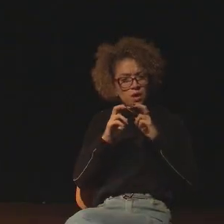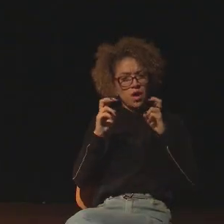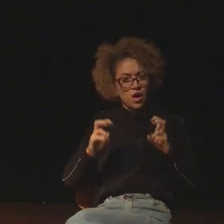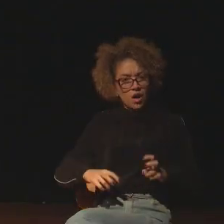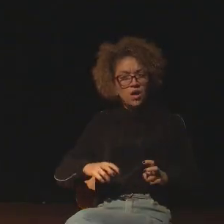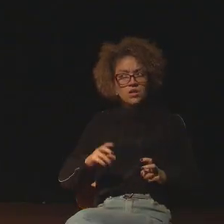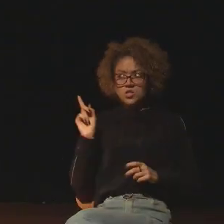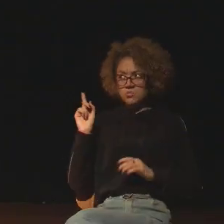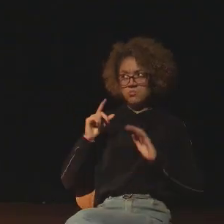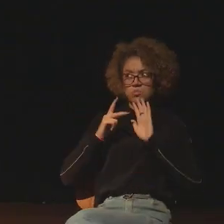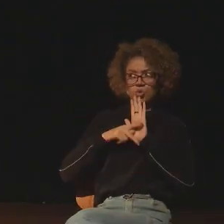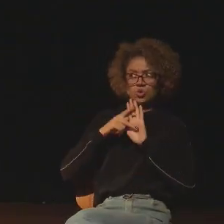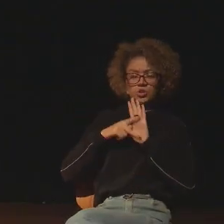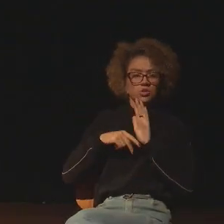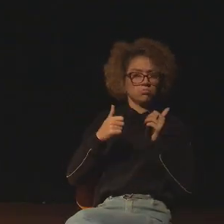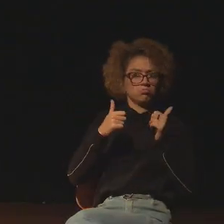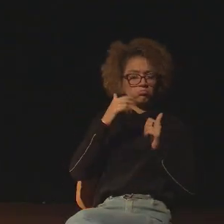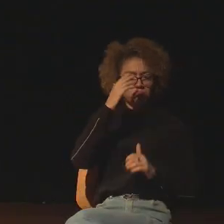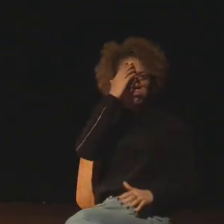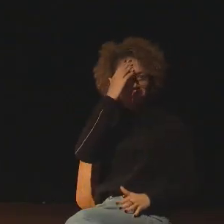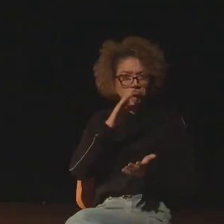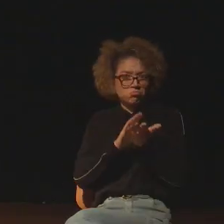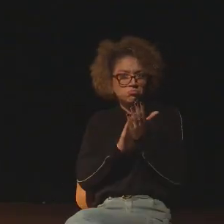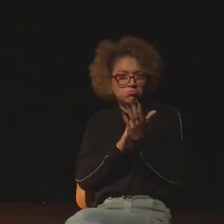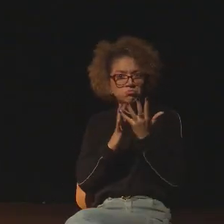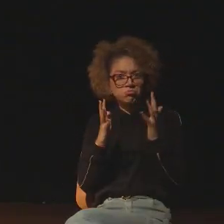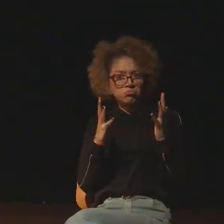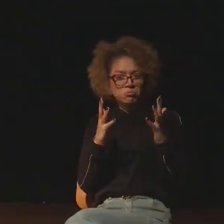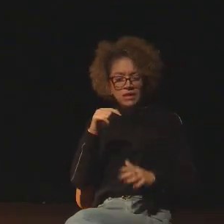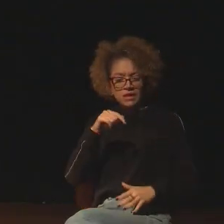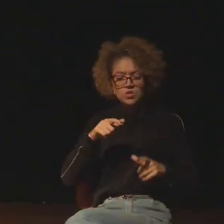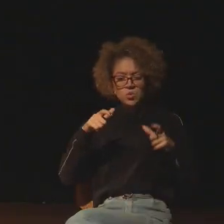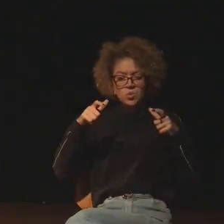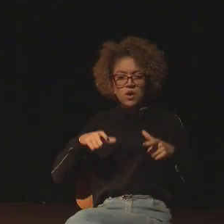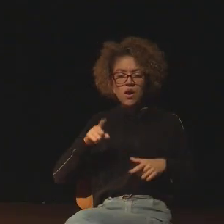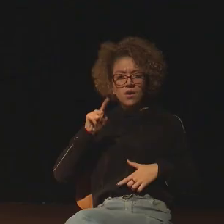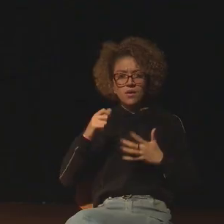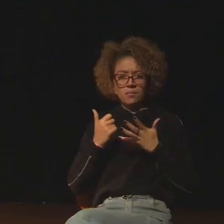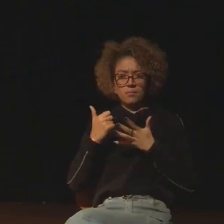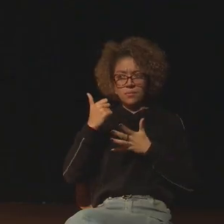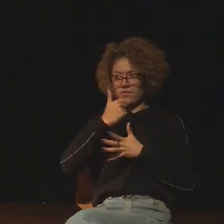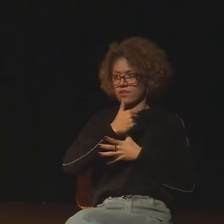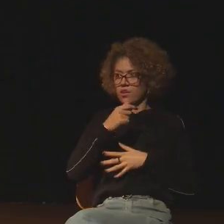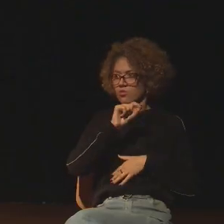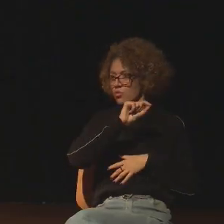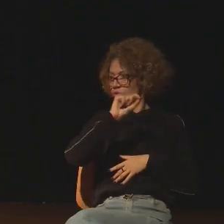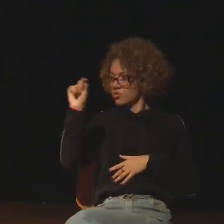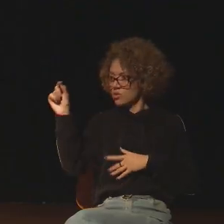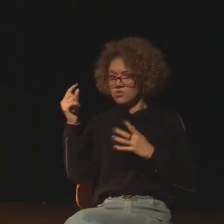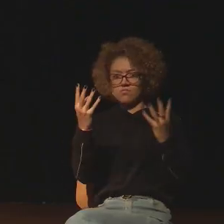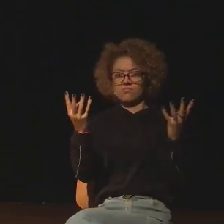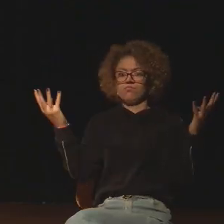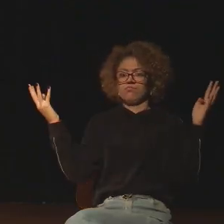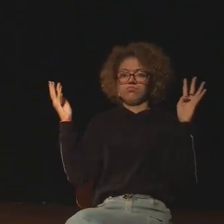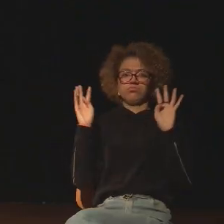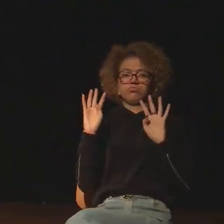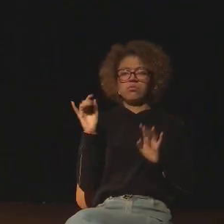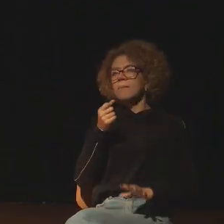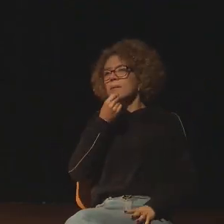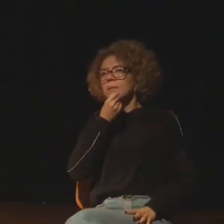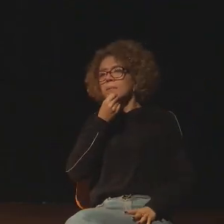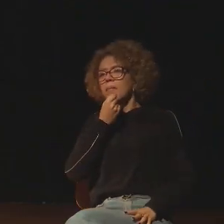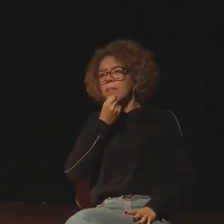acho que esse espaço que a gente tem aqui, na verdade, é um privilégio, porque todo mundo pode vir aqui na frente, nesse microfone, e